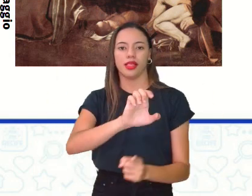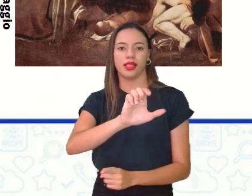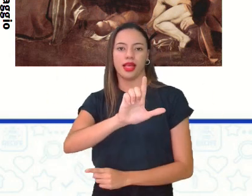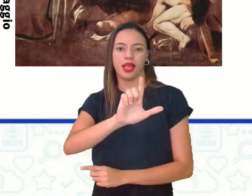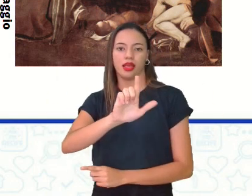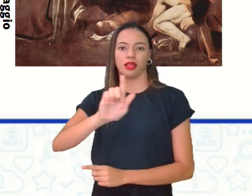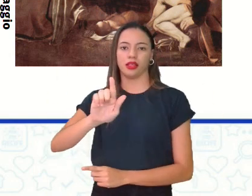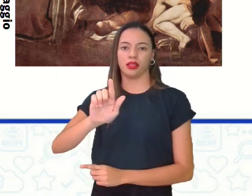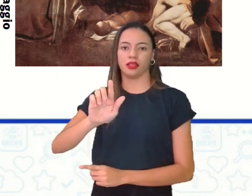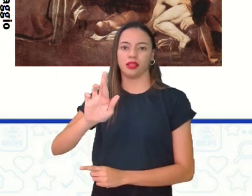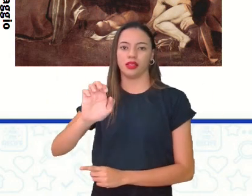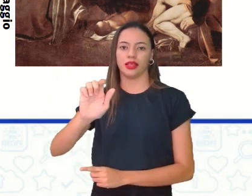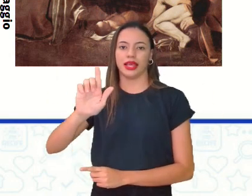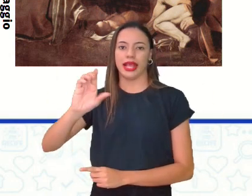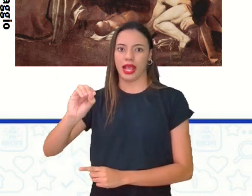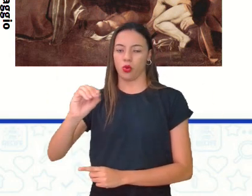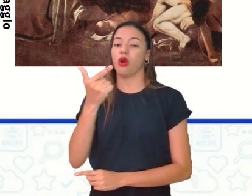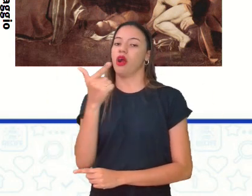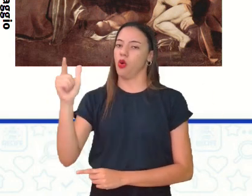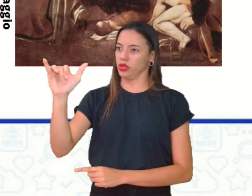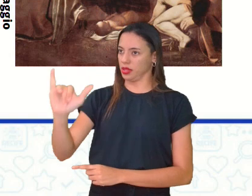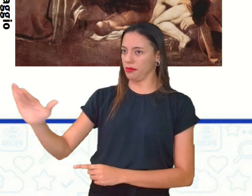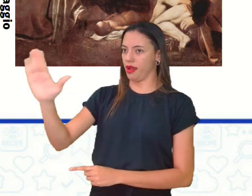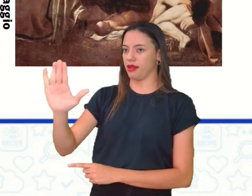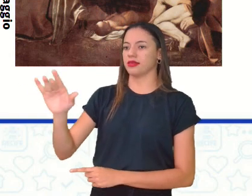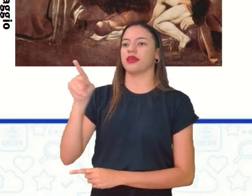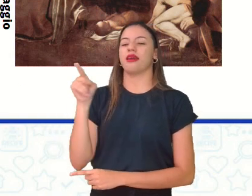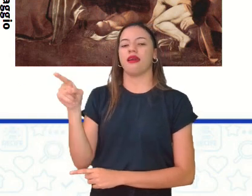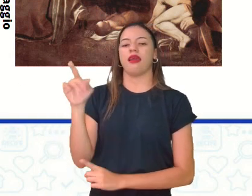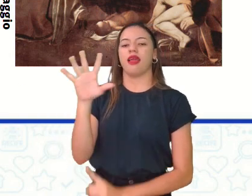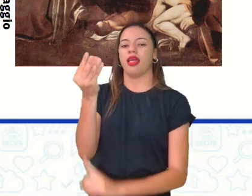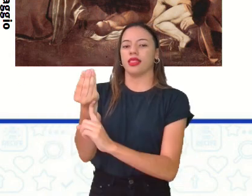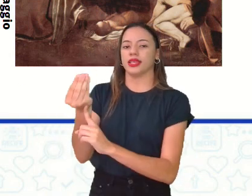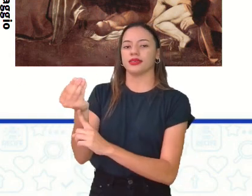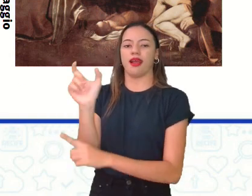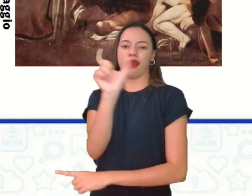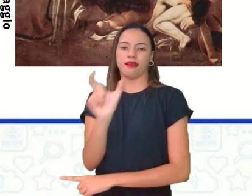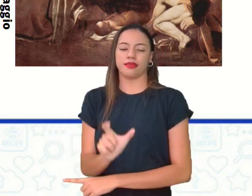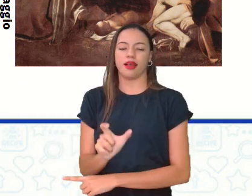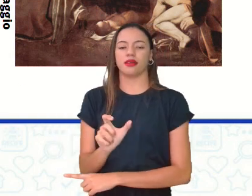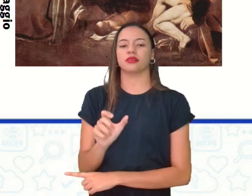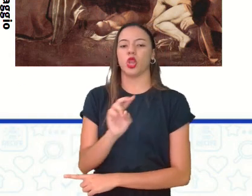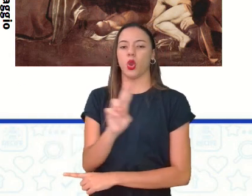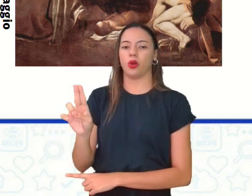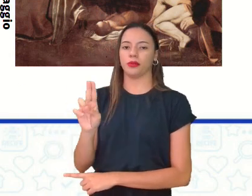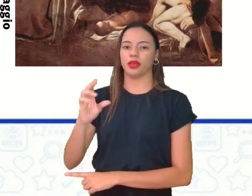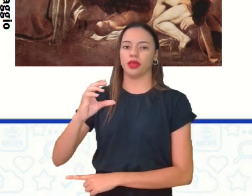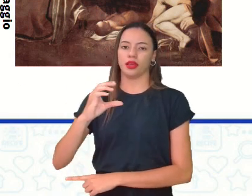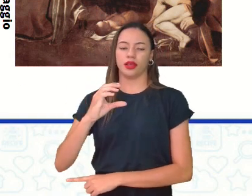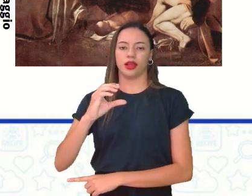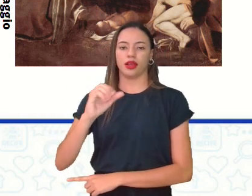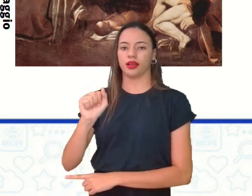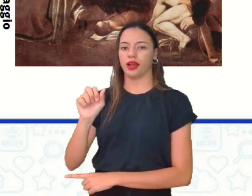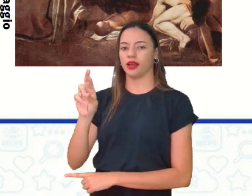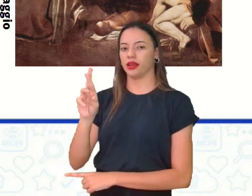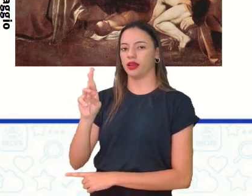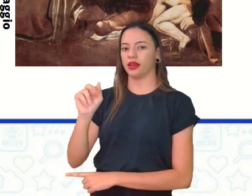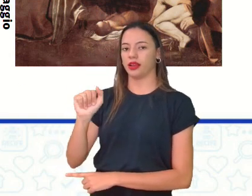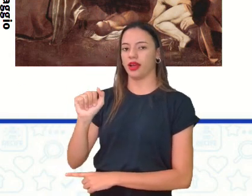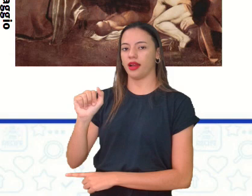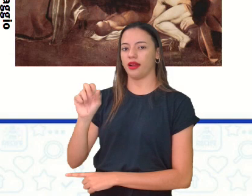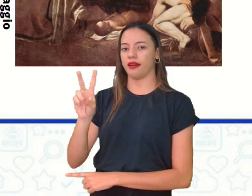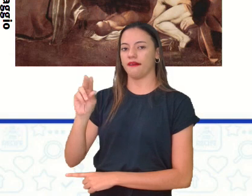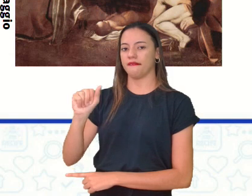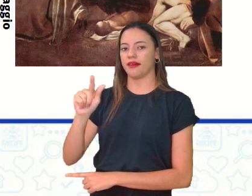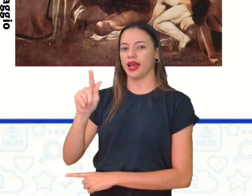é do Caravaggio, Michelangelo Caravaggio, que é um artista italiano incrível, né? Ele é um dos artistas mais